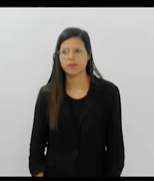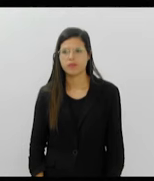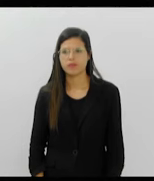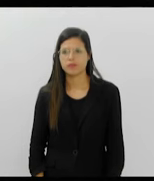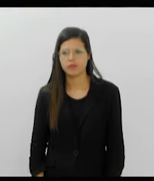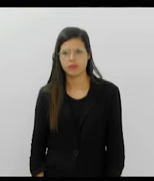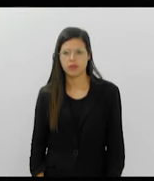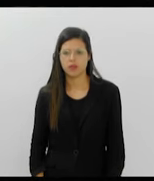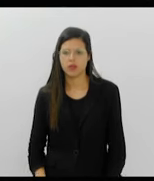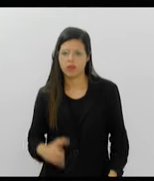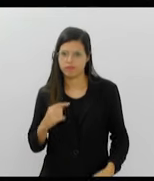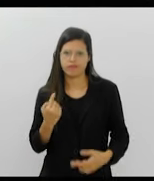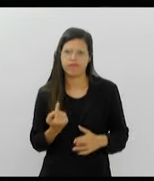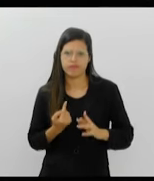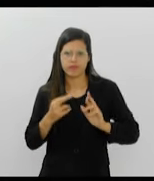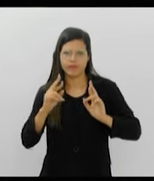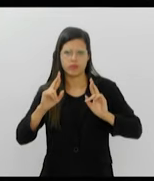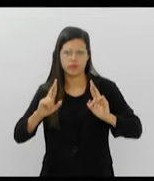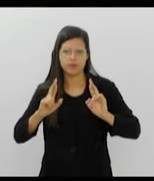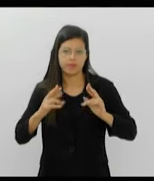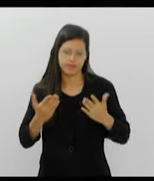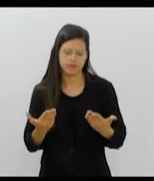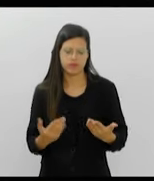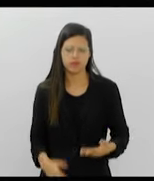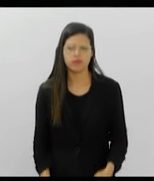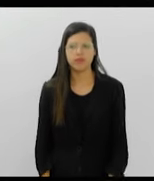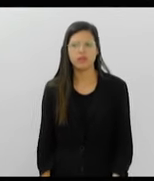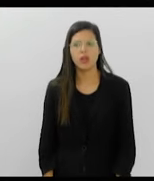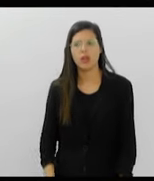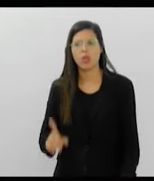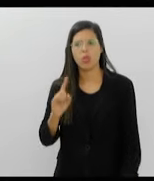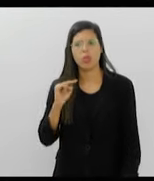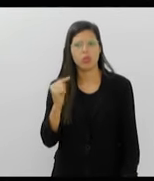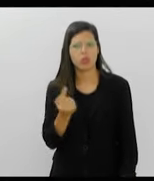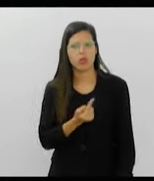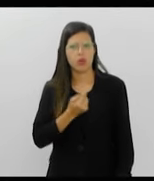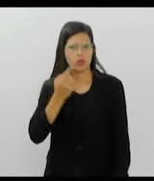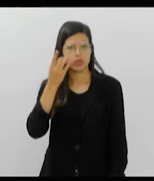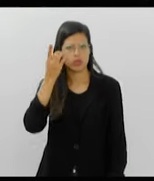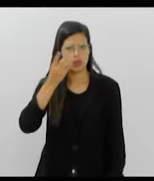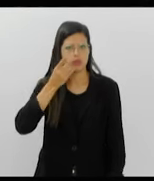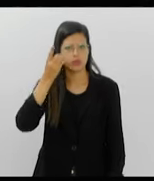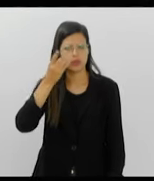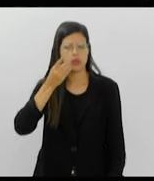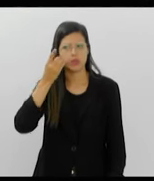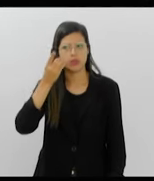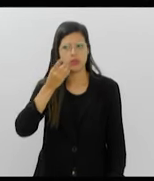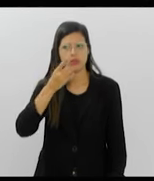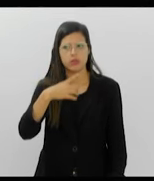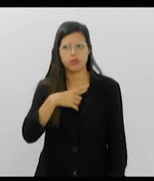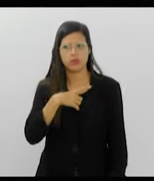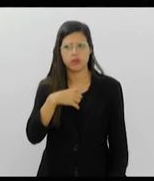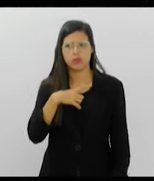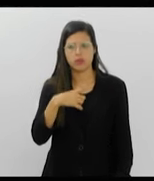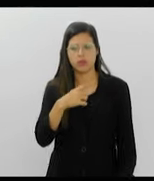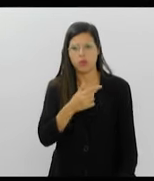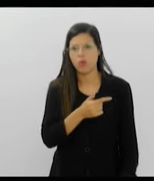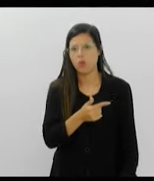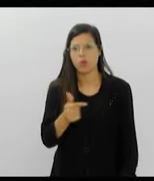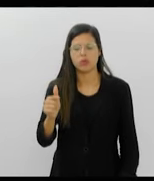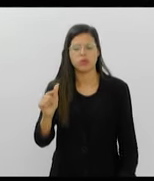o esperado. E nós, deputados, temos uma outra